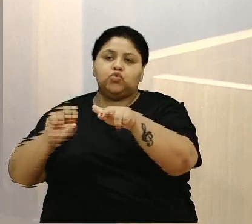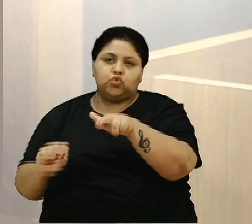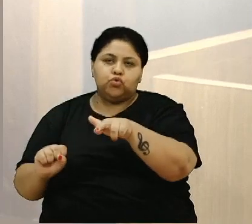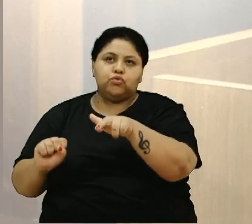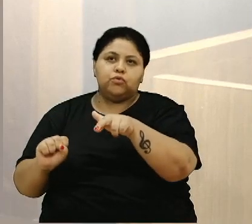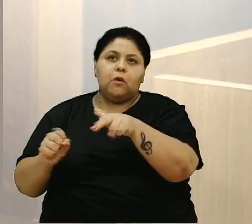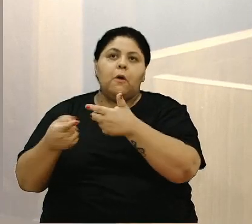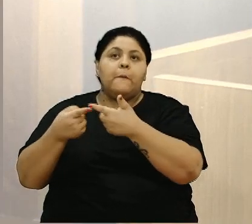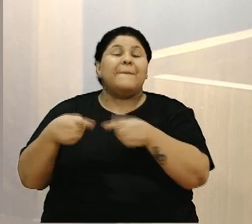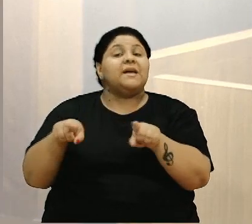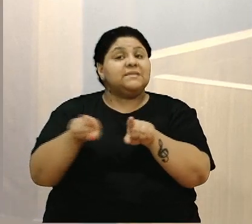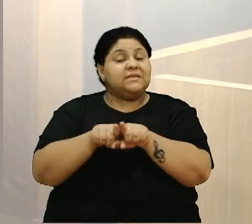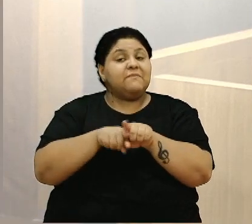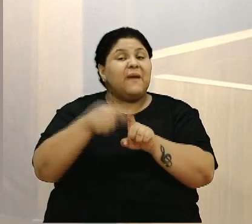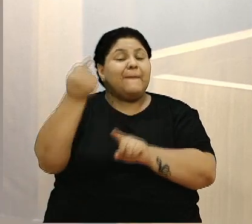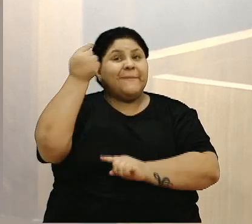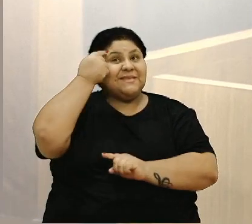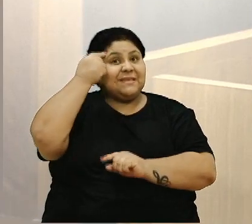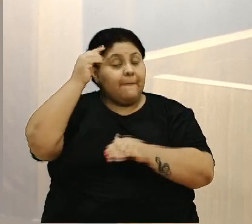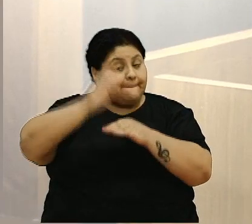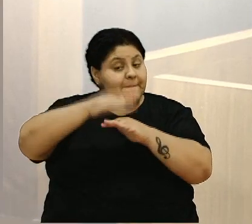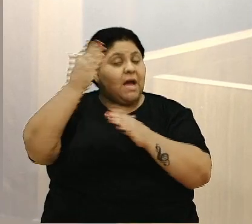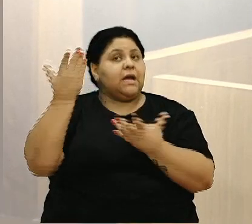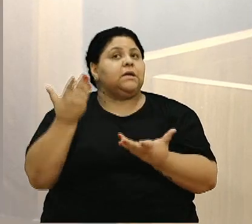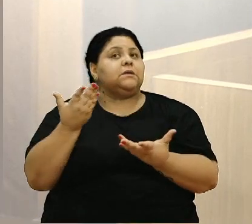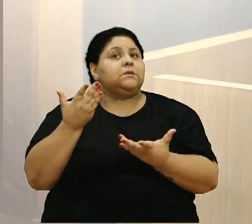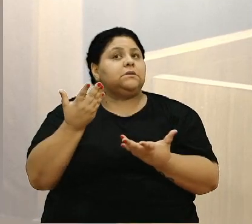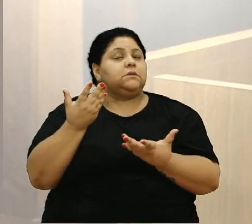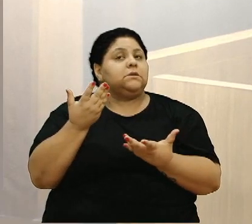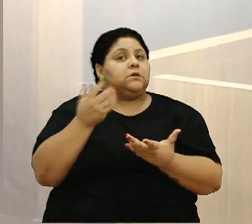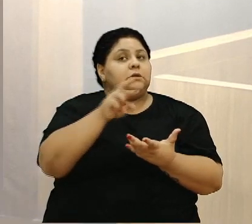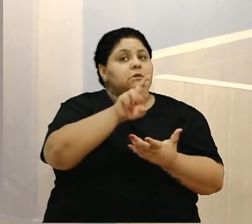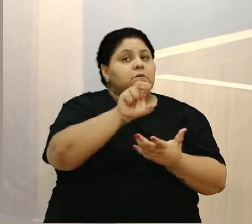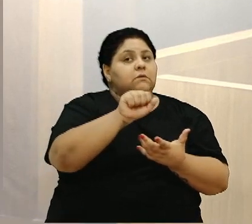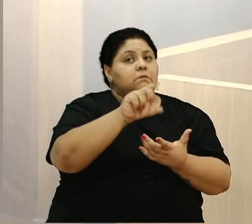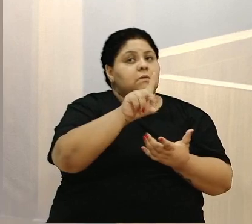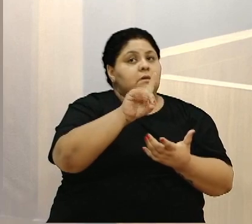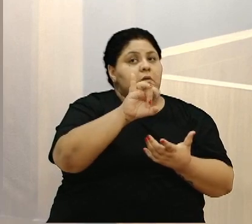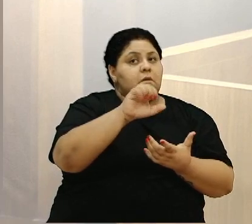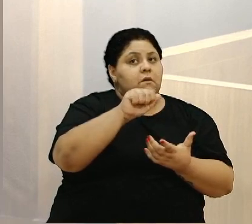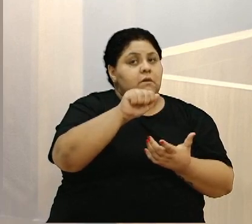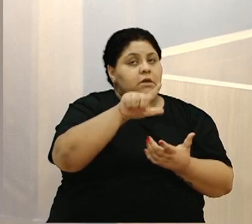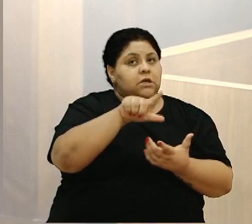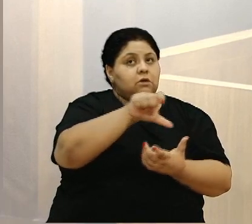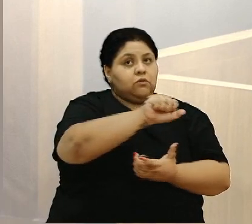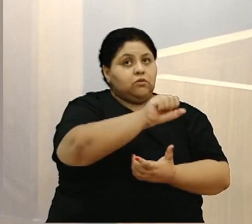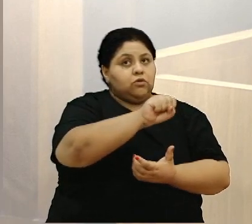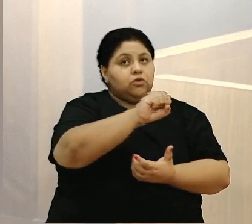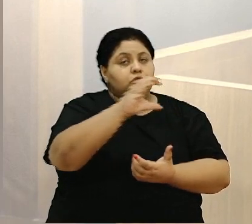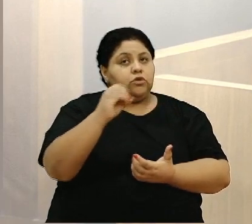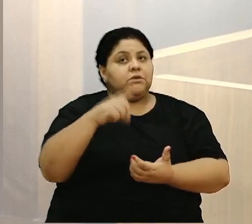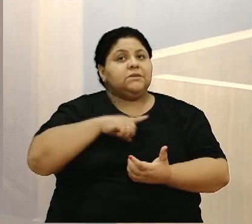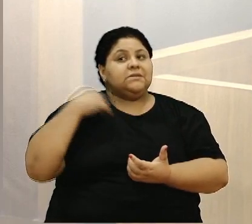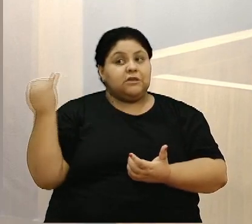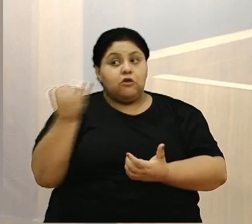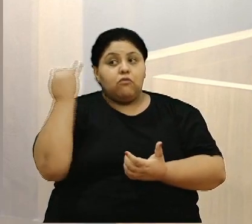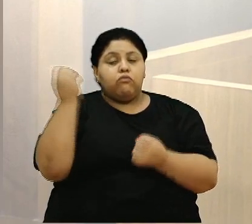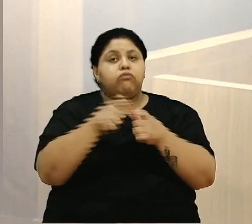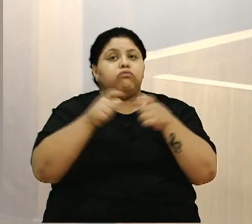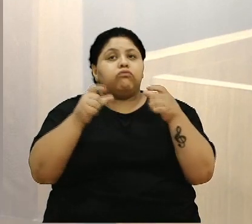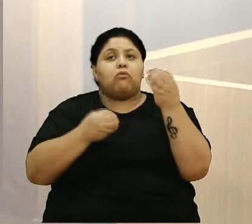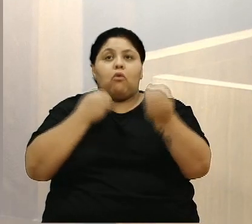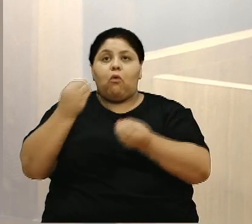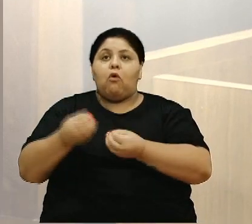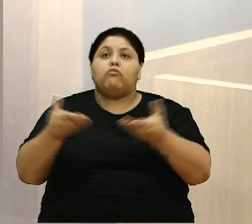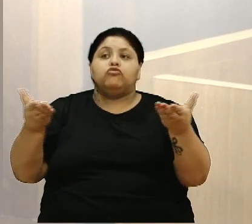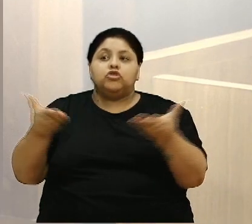só isso, nós temos que pensar muito mais. E a Radial Sudoeste, ela tem uma importância muito grande. Como eu já estou trazendo alguns